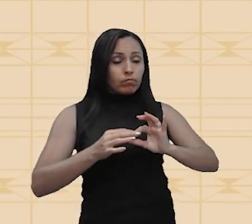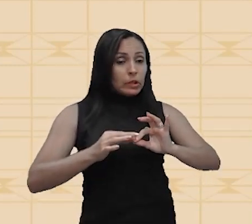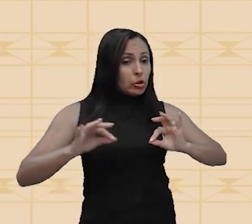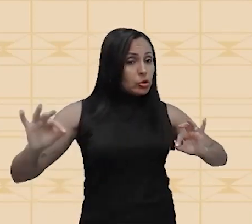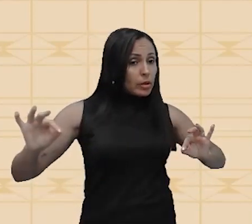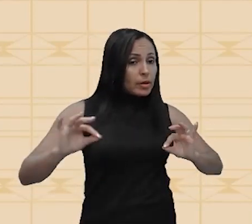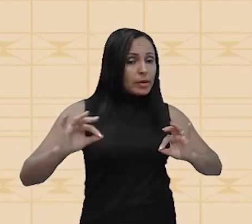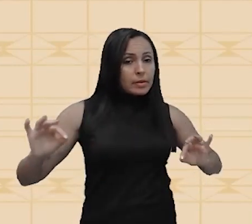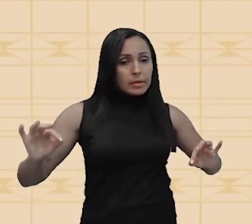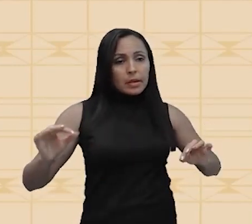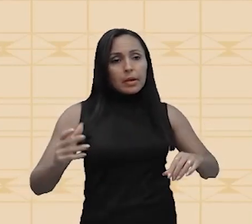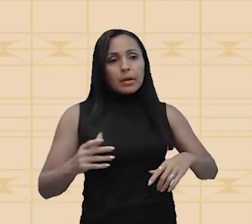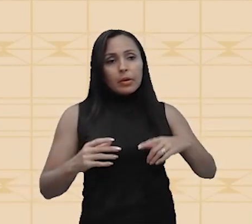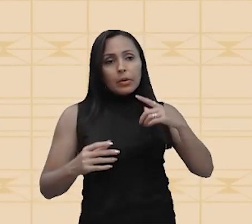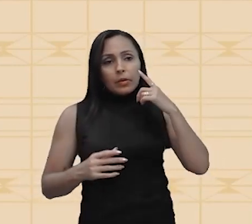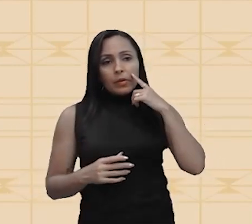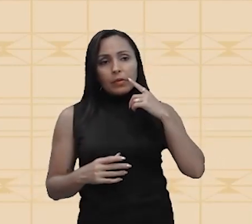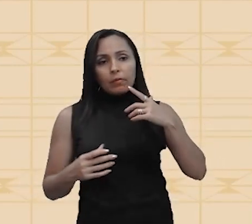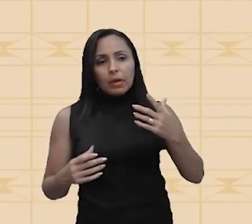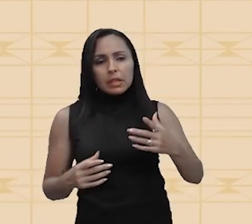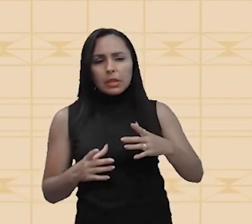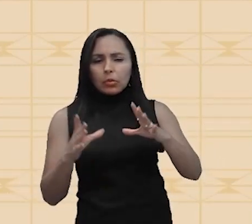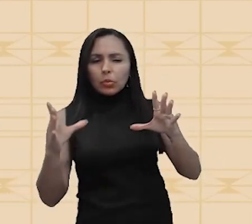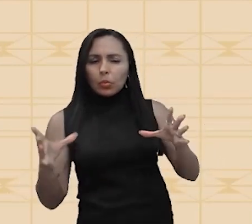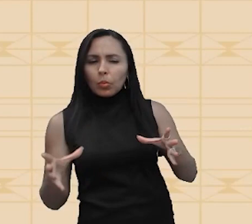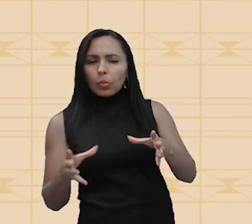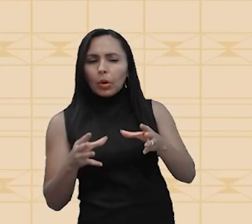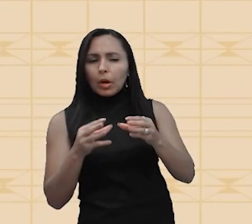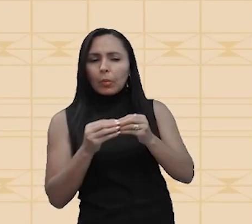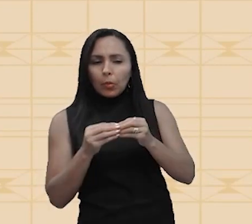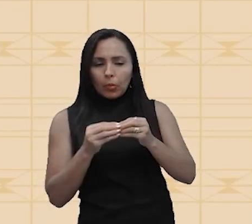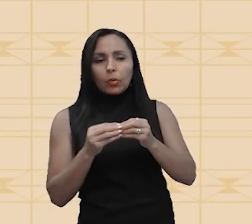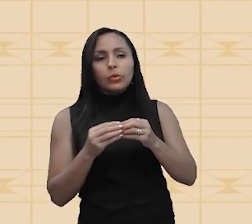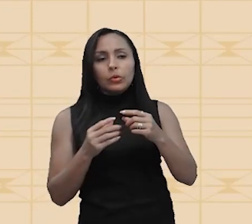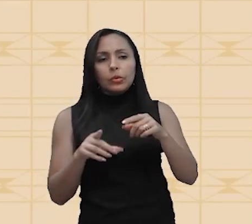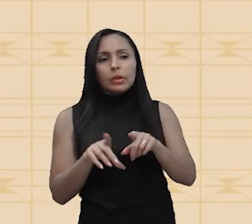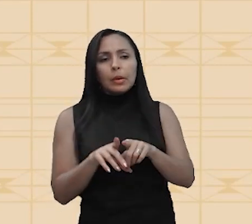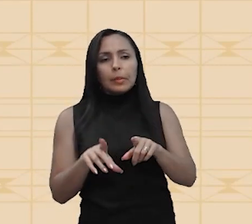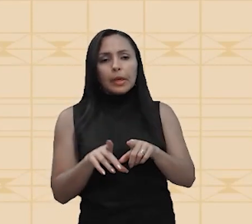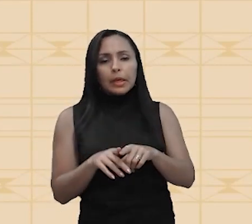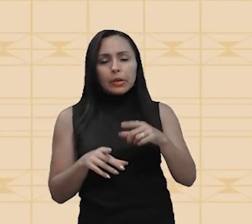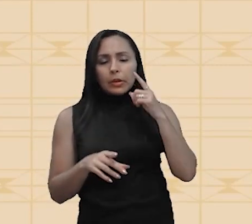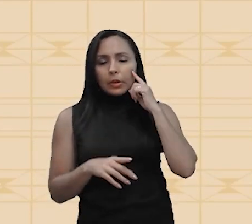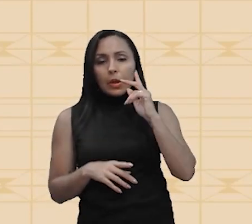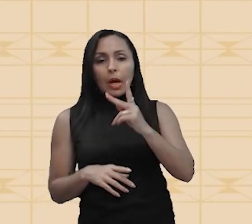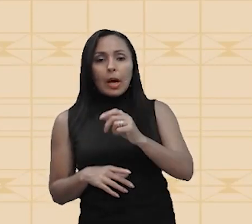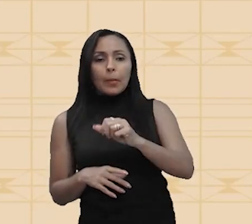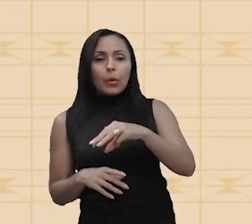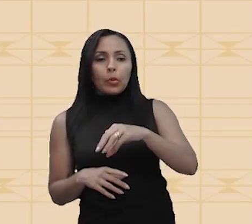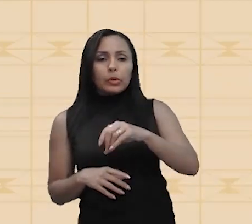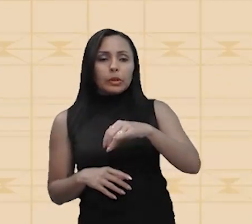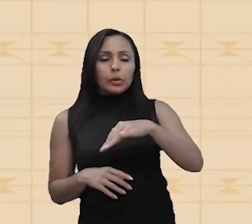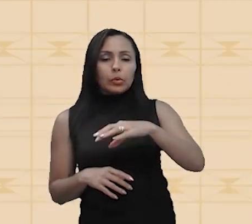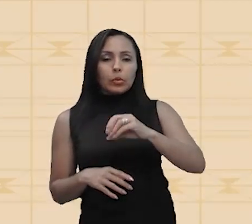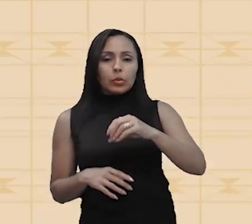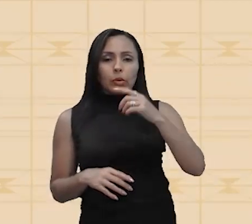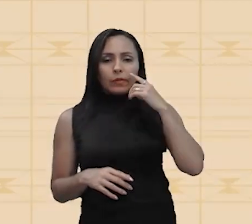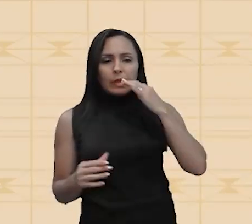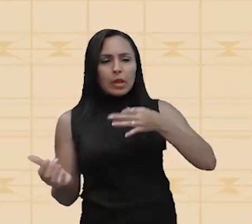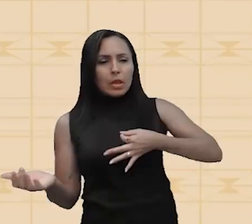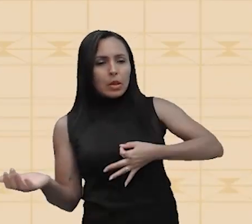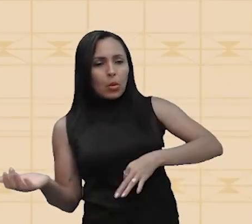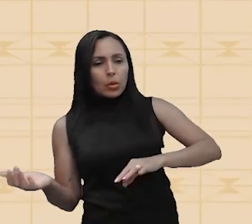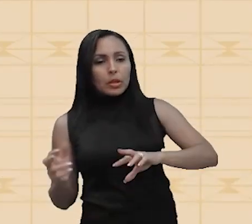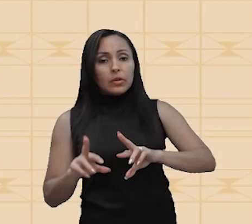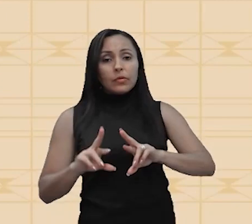que os harmônicos produzidos nelas se alterem. Cada um desses harmônicos vai gerar uma nota musical diferente.